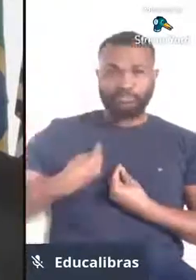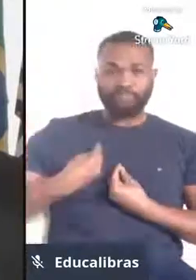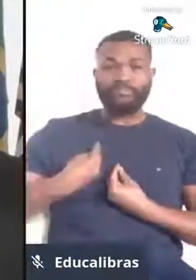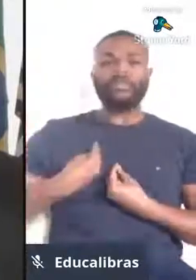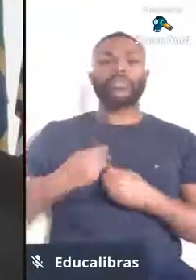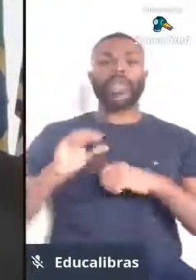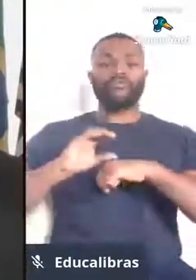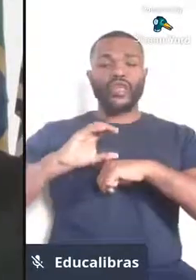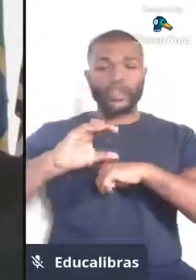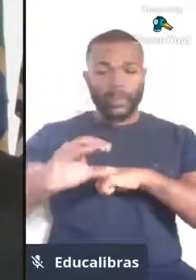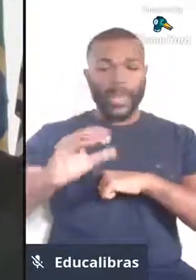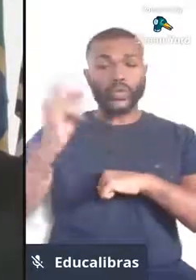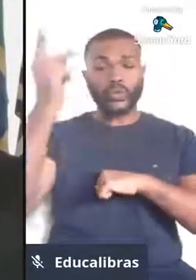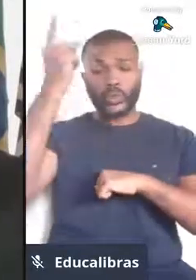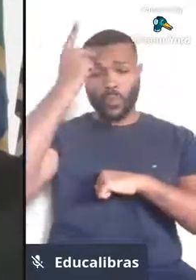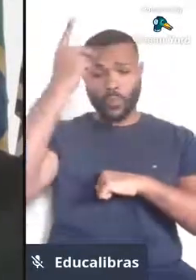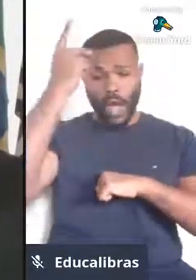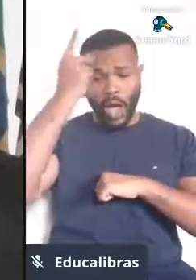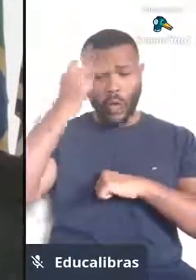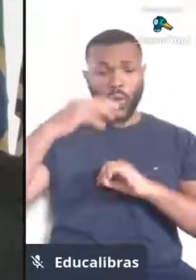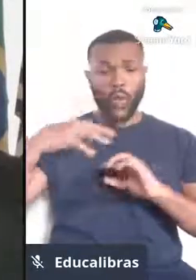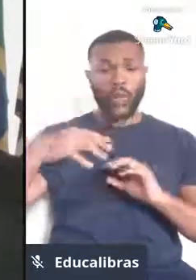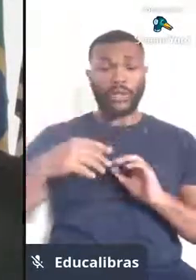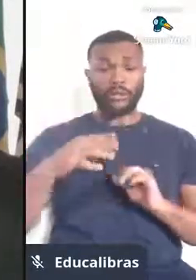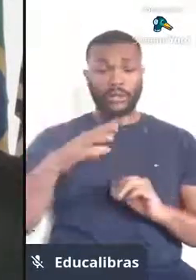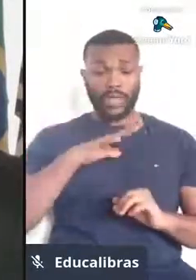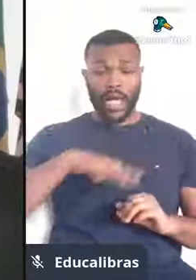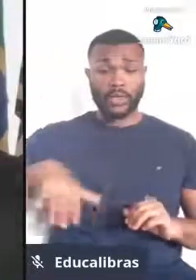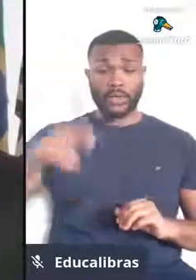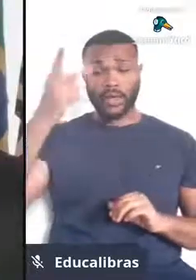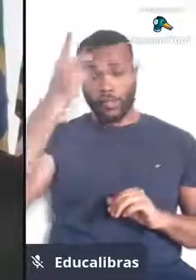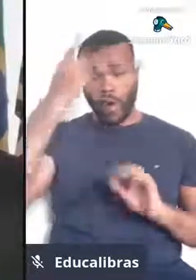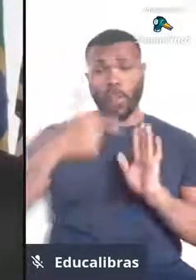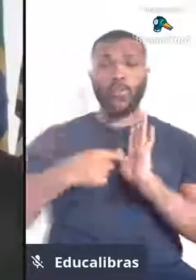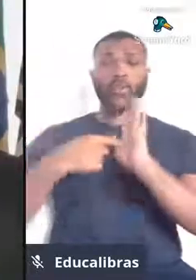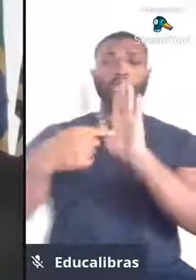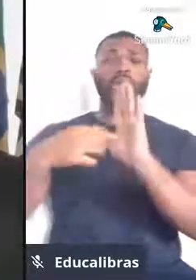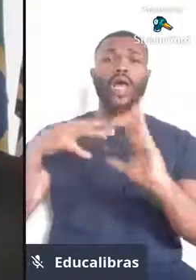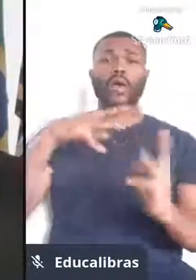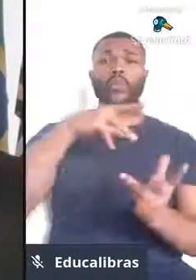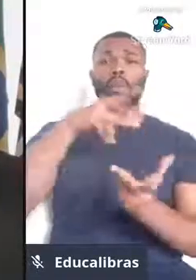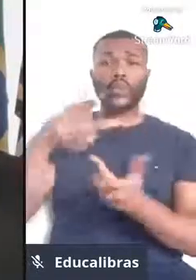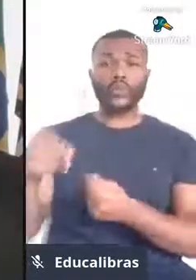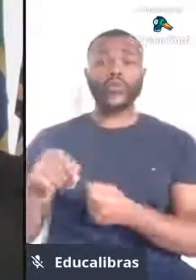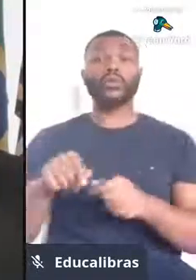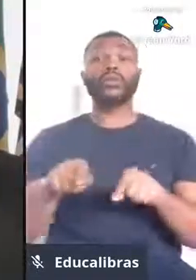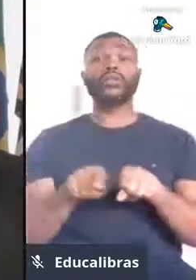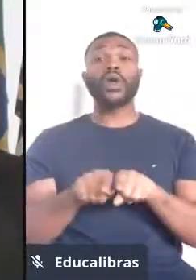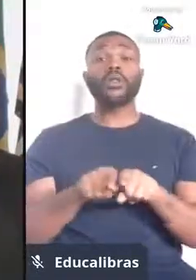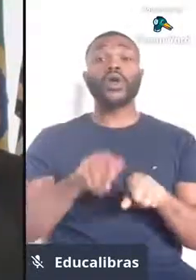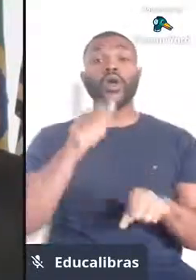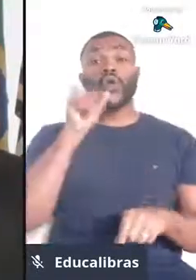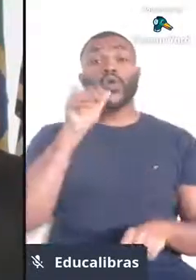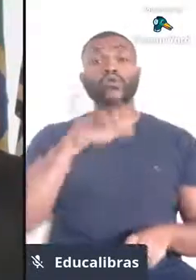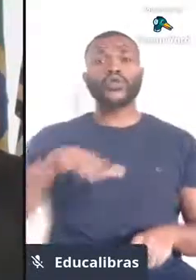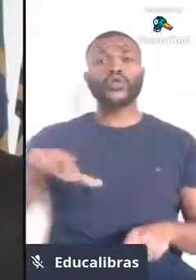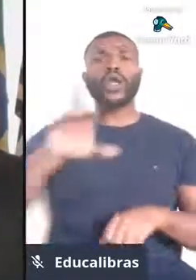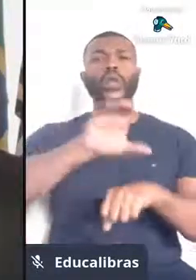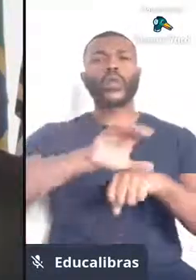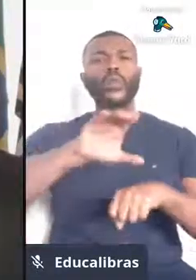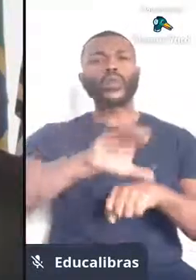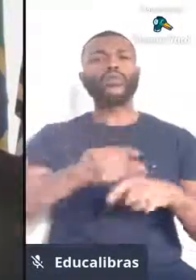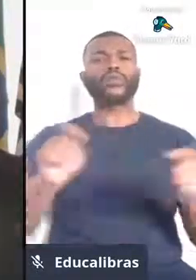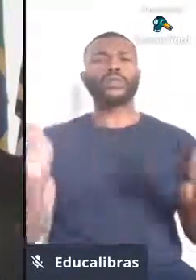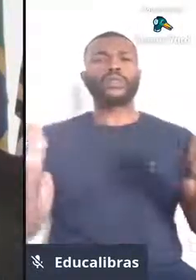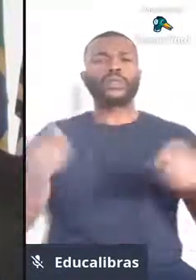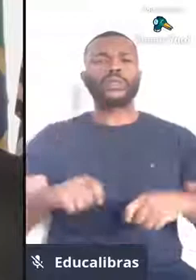promover a cidade de São Paulo no exterior e capacitar melhor os servidores e atrair as melhores práticas